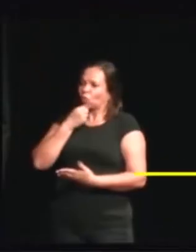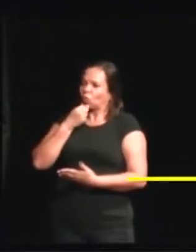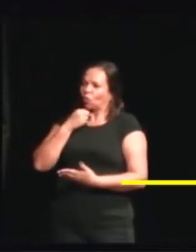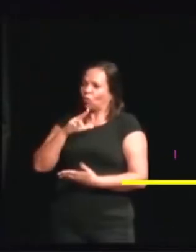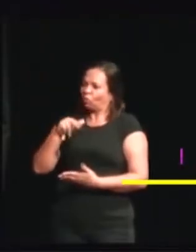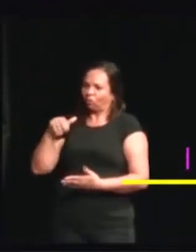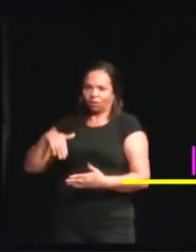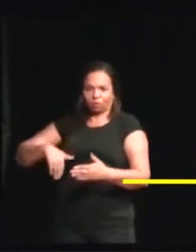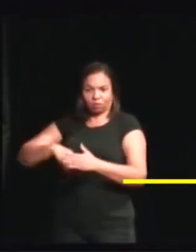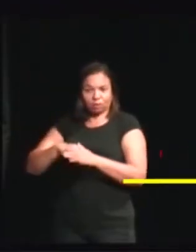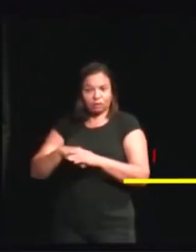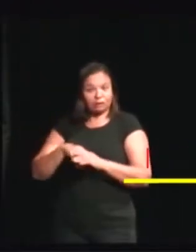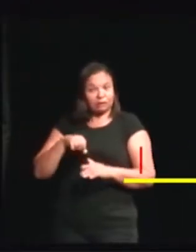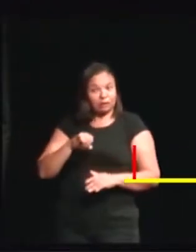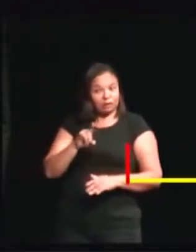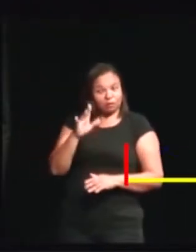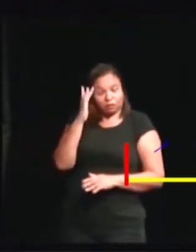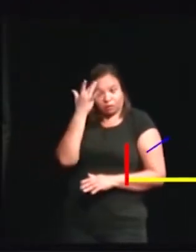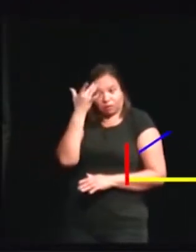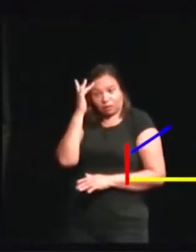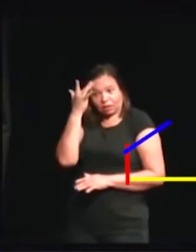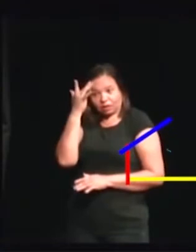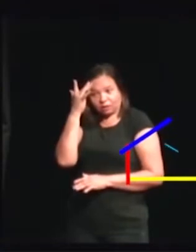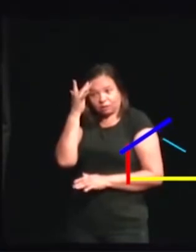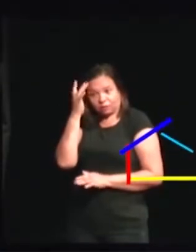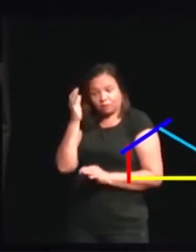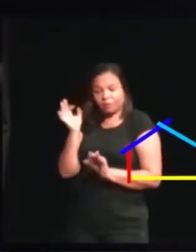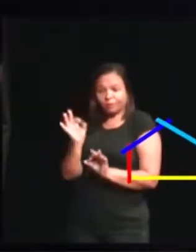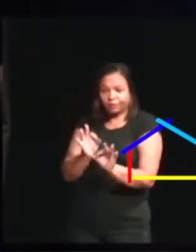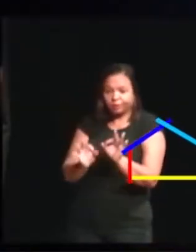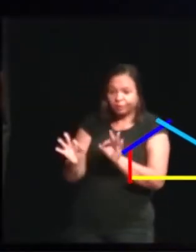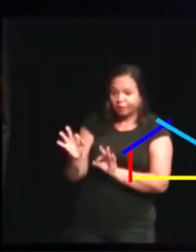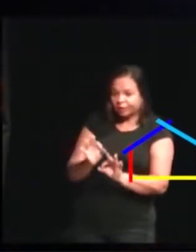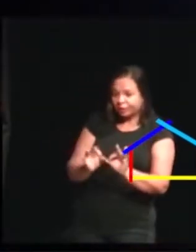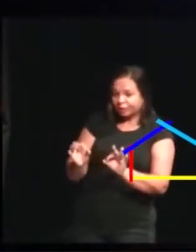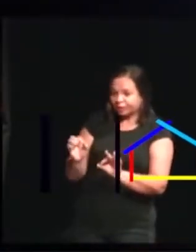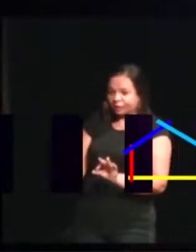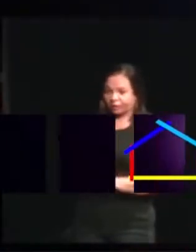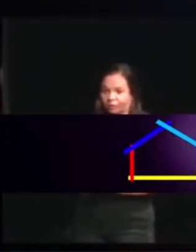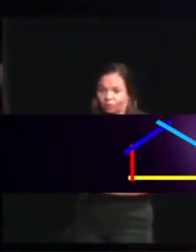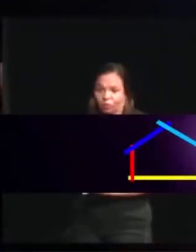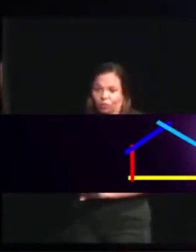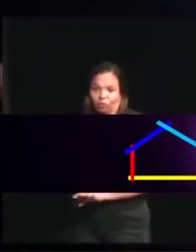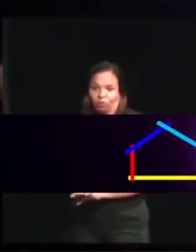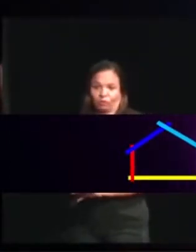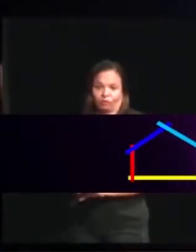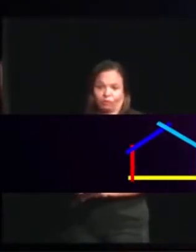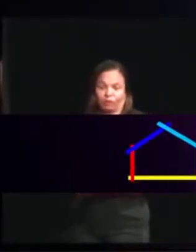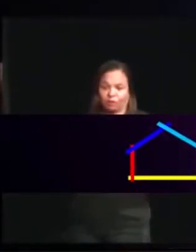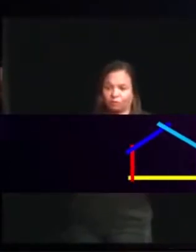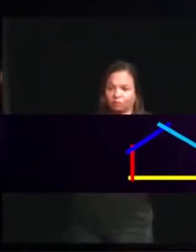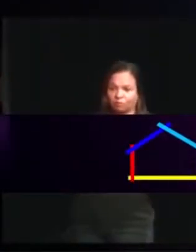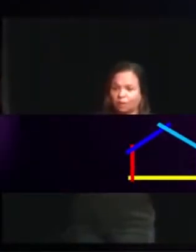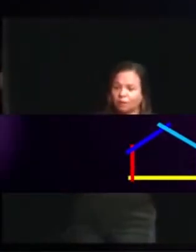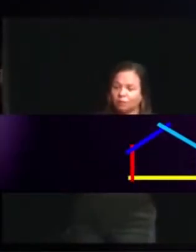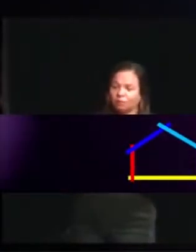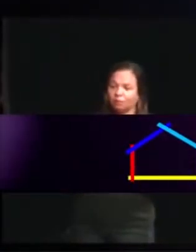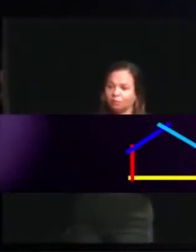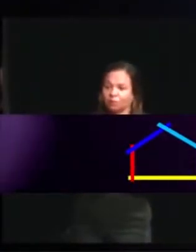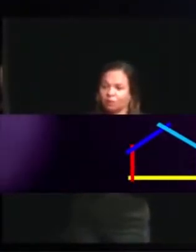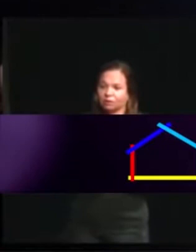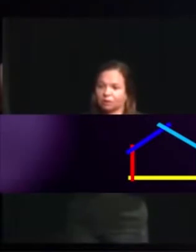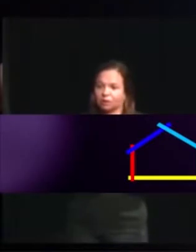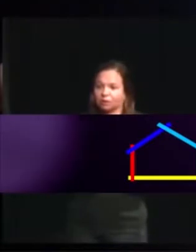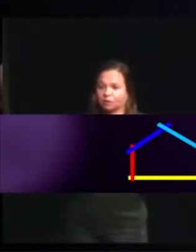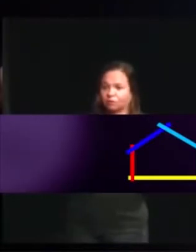Portanto, se você acha que para construir um novo tempo você tem que virar um ser de luz, você não entendeu o Evangelho.